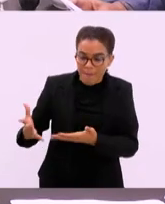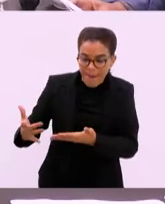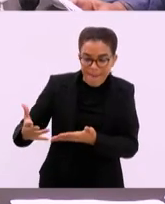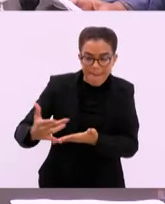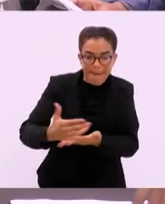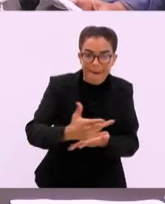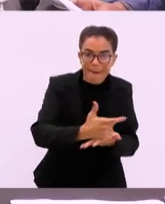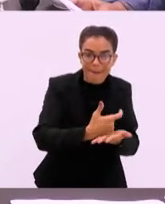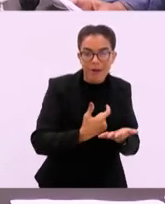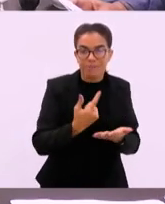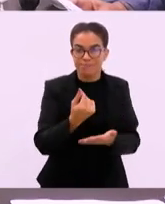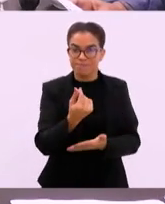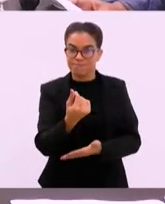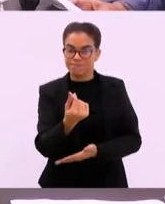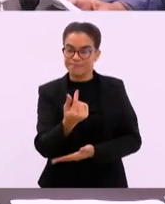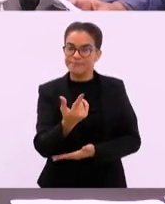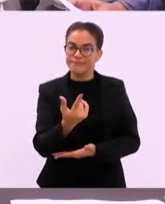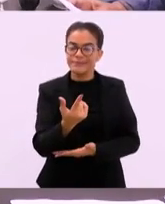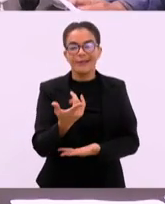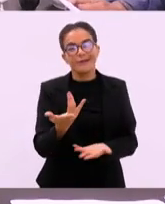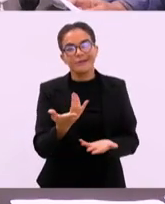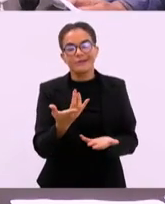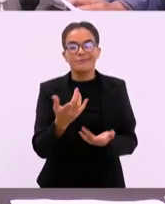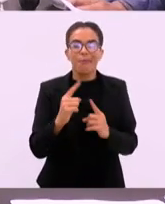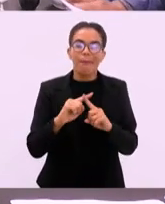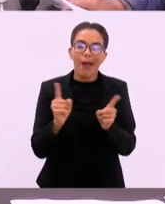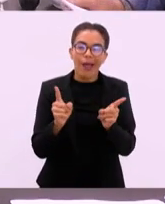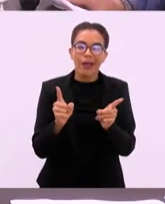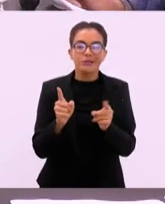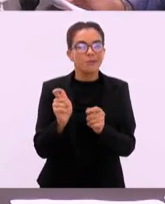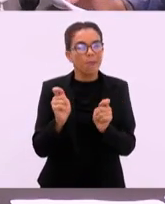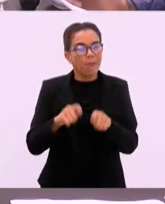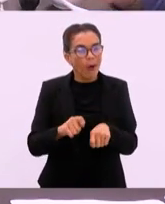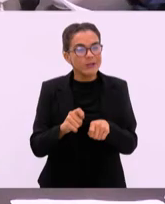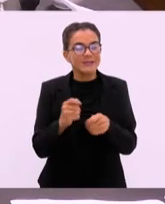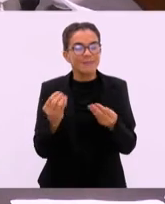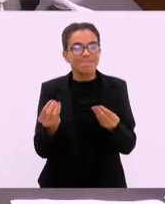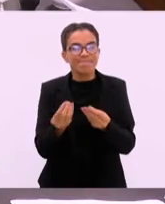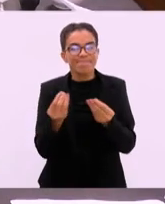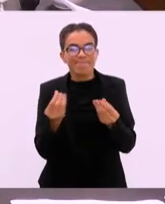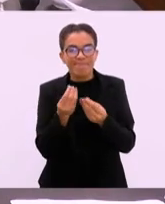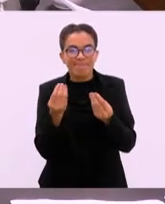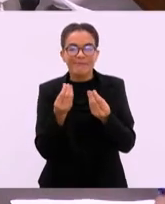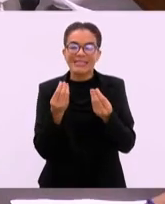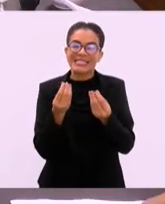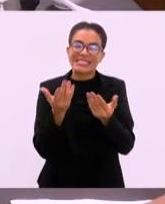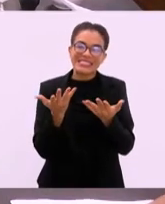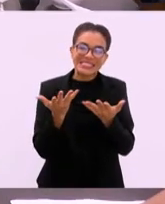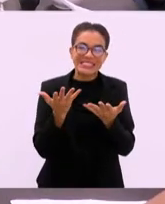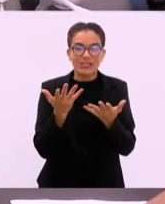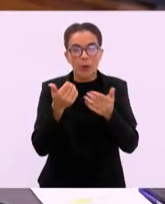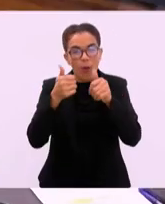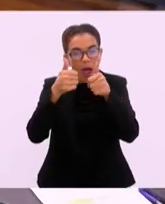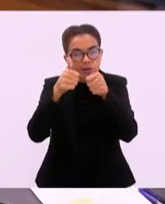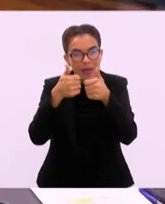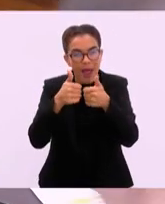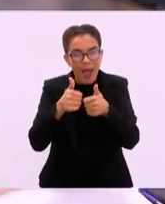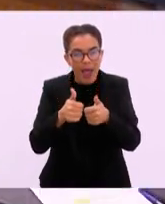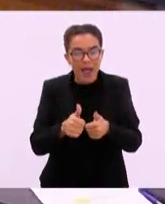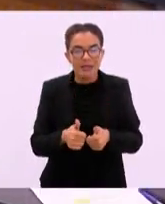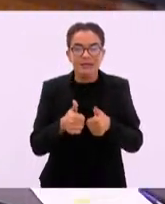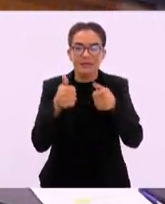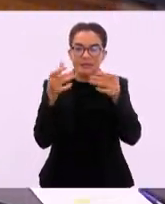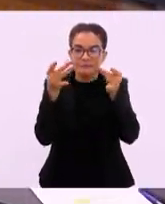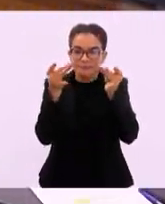si do ente público. Mas pode ser muito peculiar, de fato, e aí uma análise mais